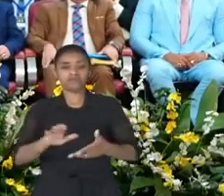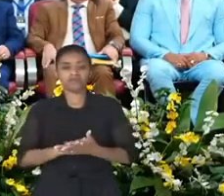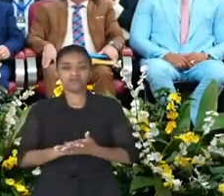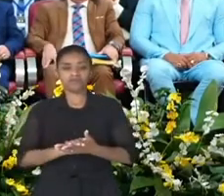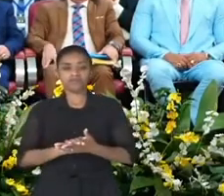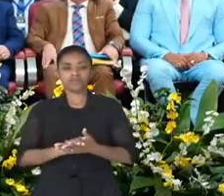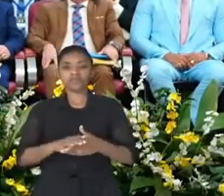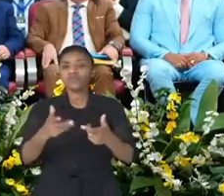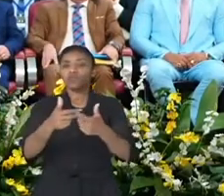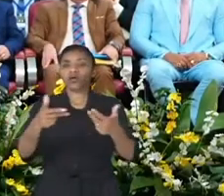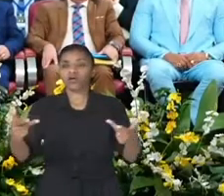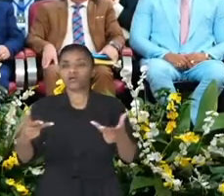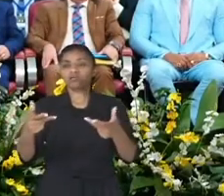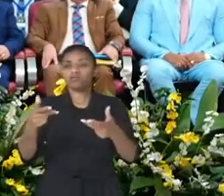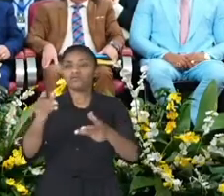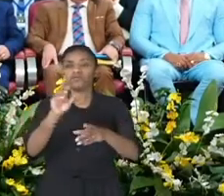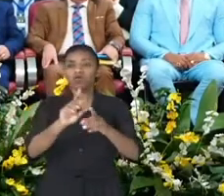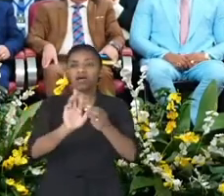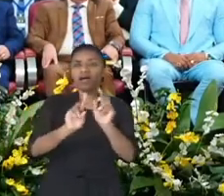Ele não é algo.